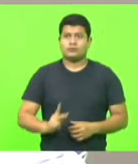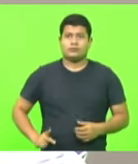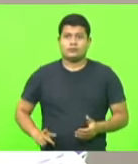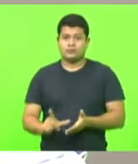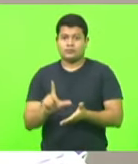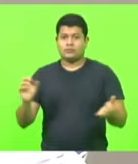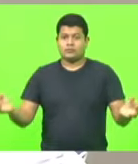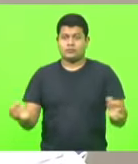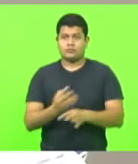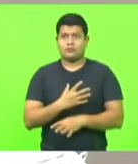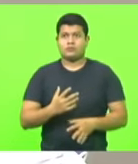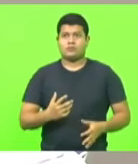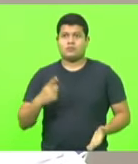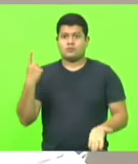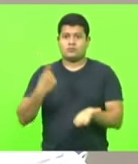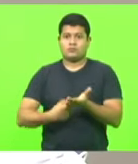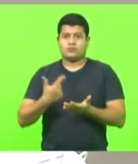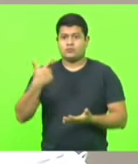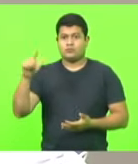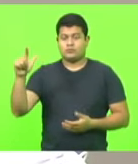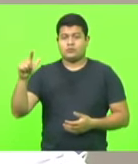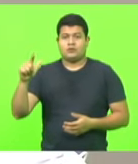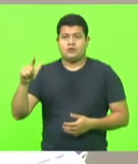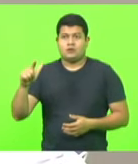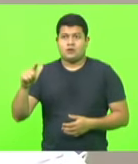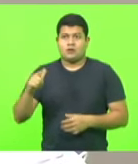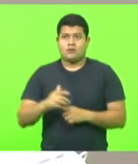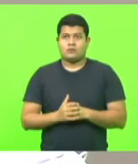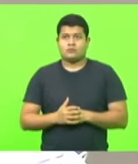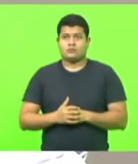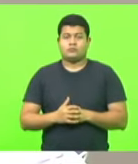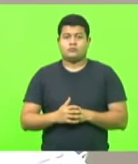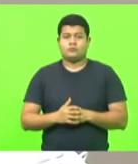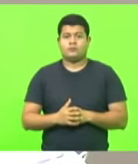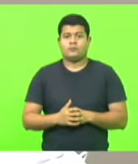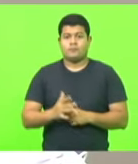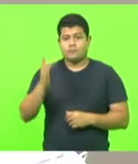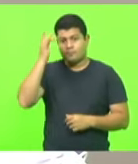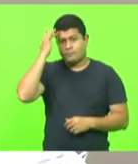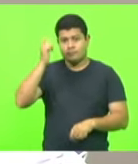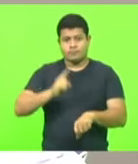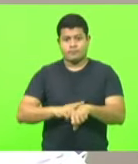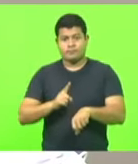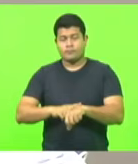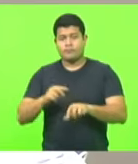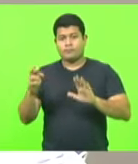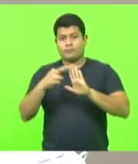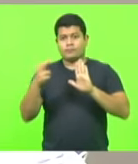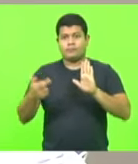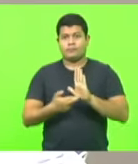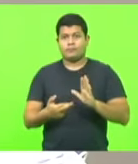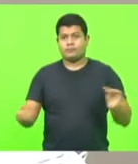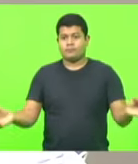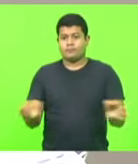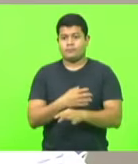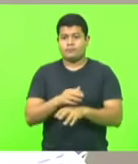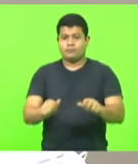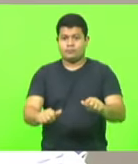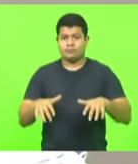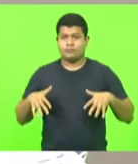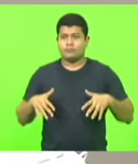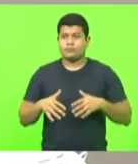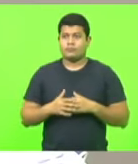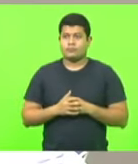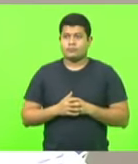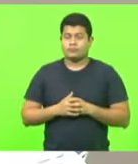de encerrar a presente sessão, convoca outra sessão ordinária para amanhã no horário regimental. Está encerrada a presente sessão.